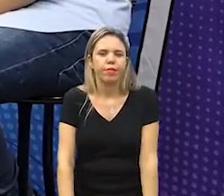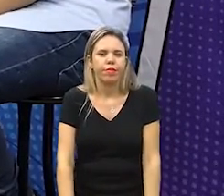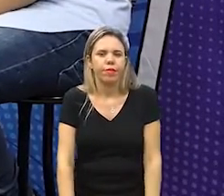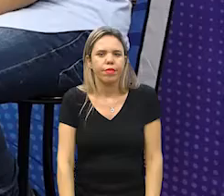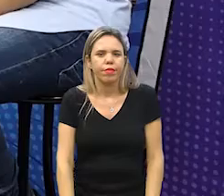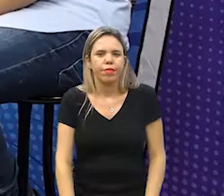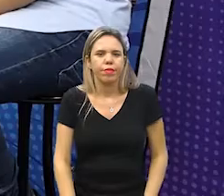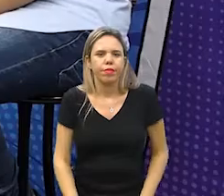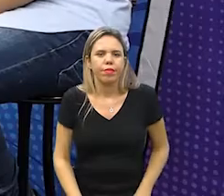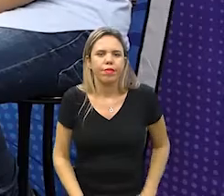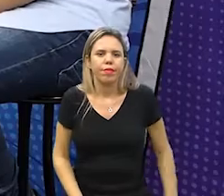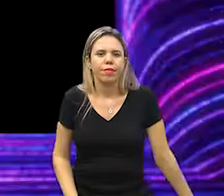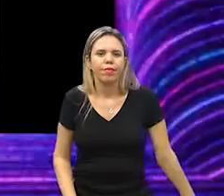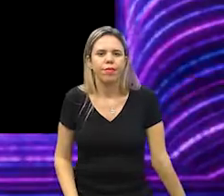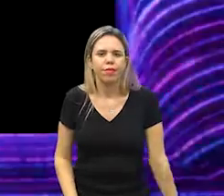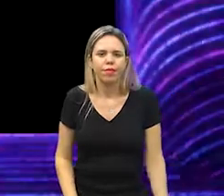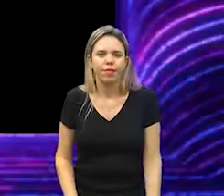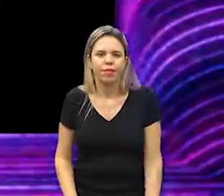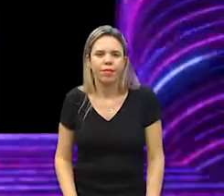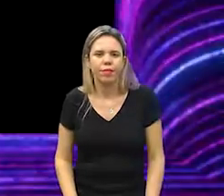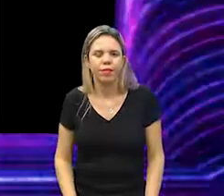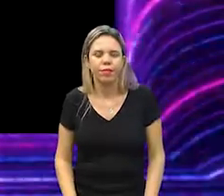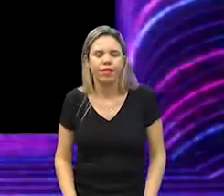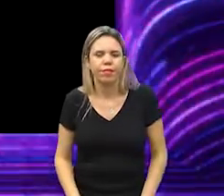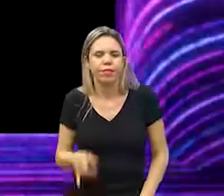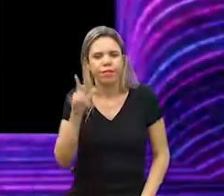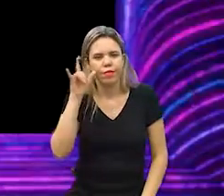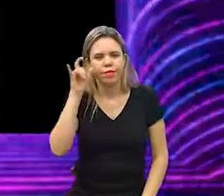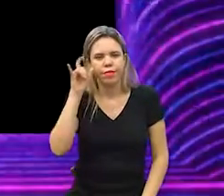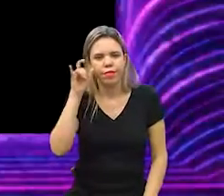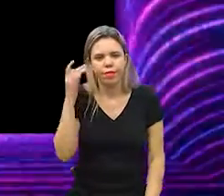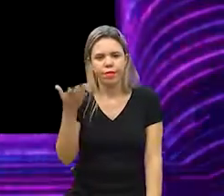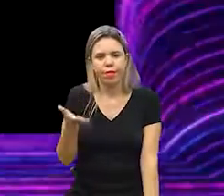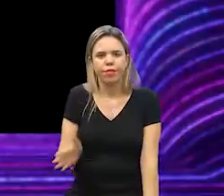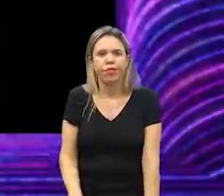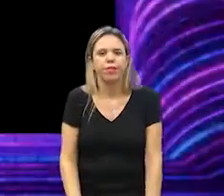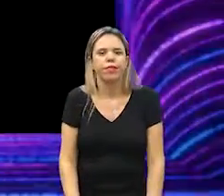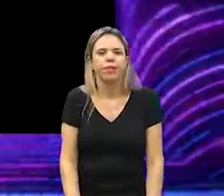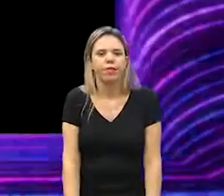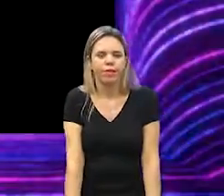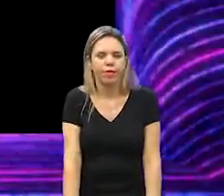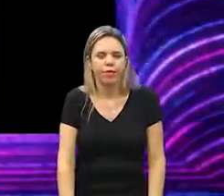de casa então aí, Filomena. Olha, eu tô no Instagram, meu Instagram é